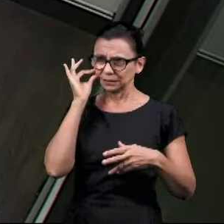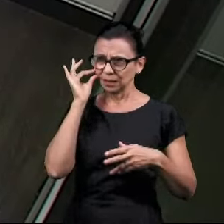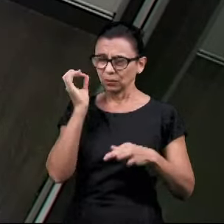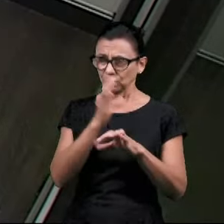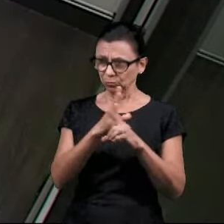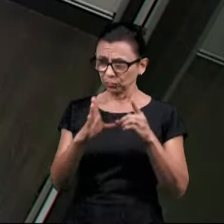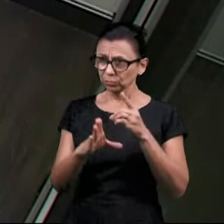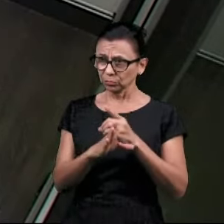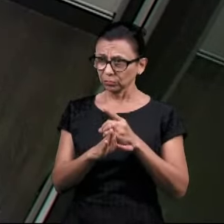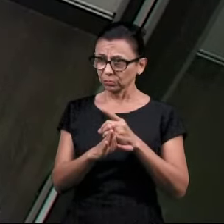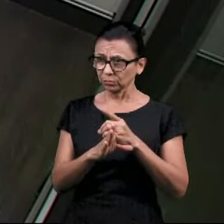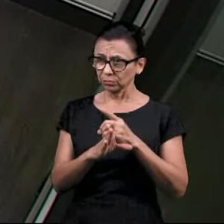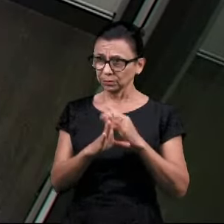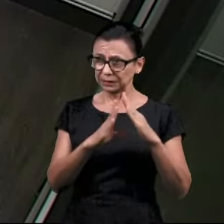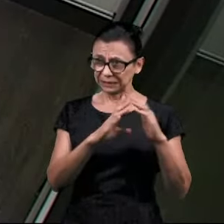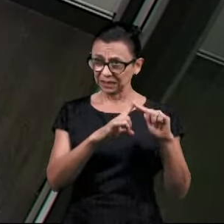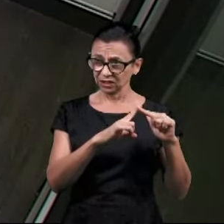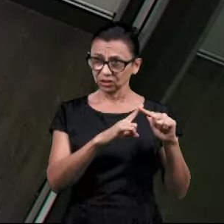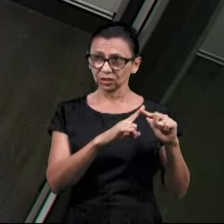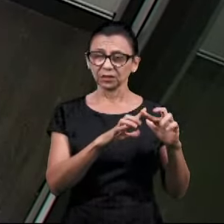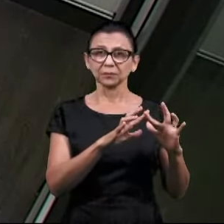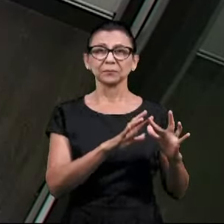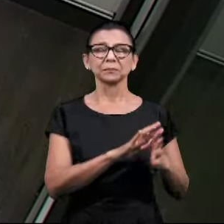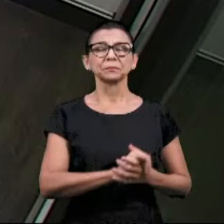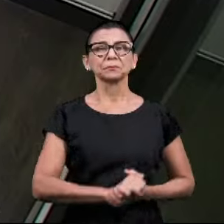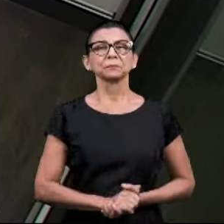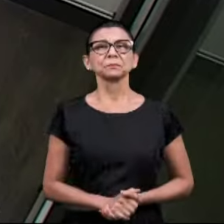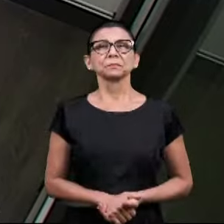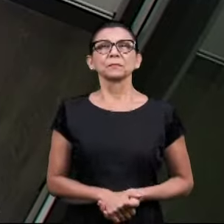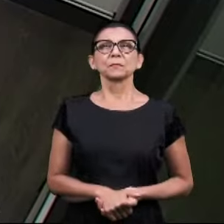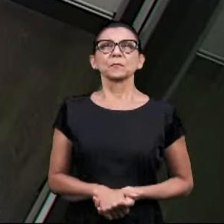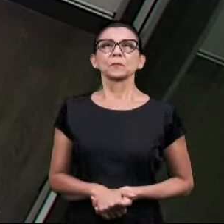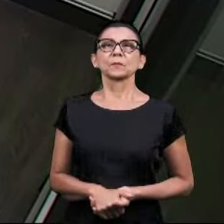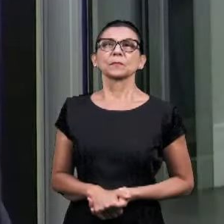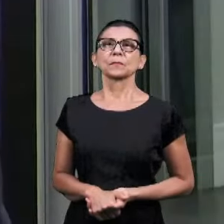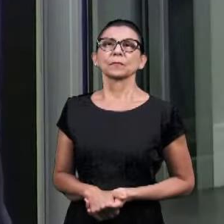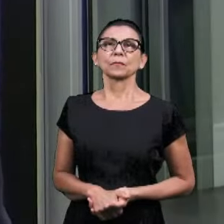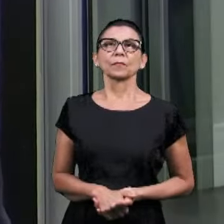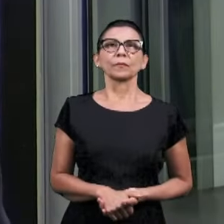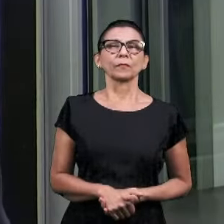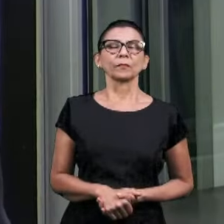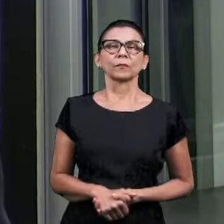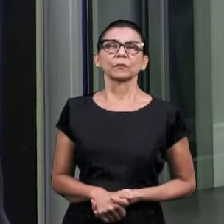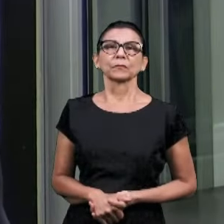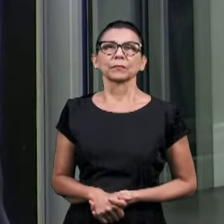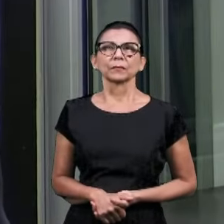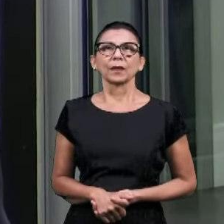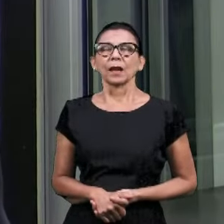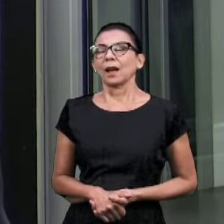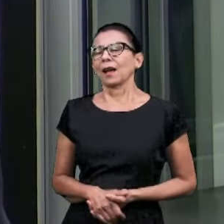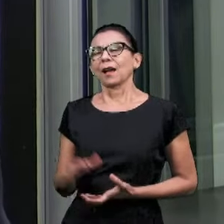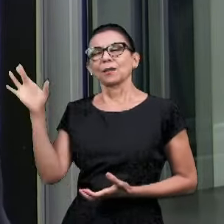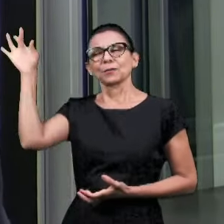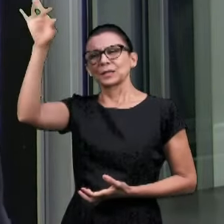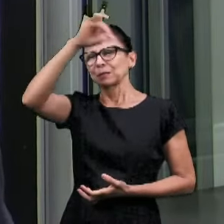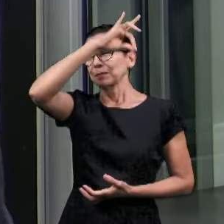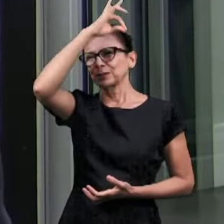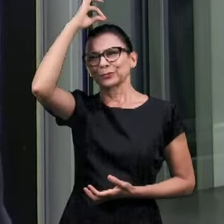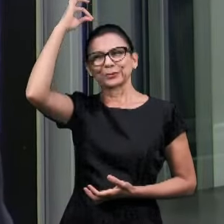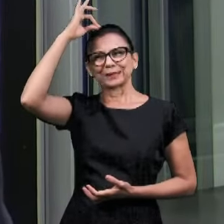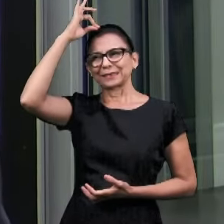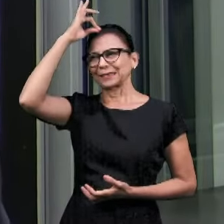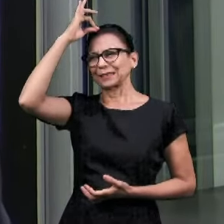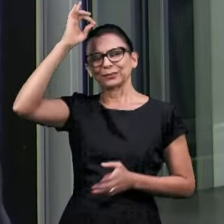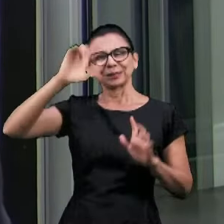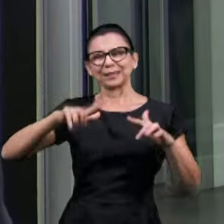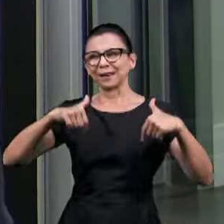Santo faz ser. Faz ser, isso. Faz ser. Se não fosse o Espírito Santo, certamente não seria. Glória a Jesus. Mas o